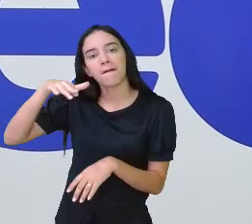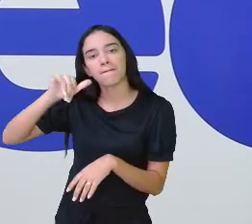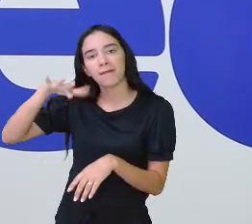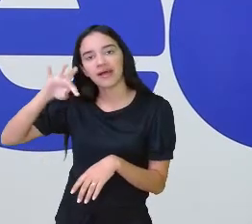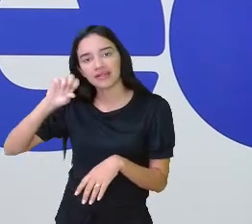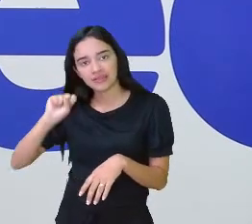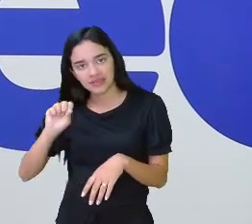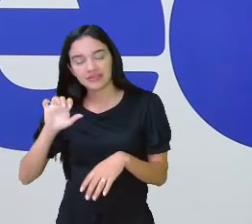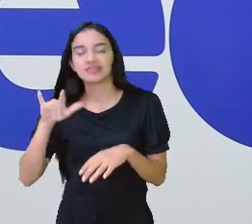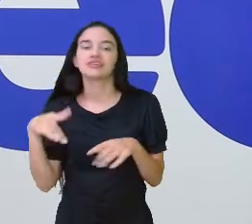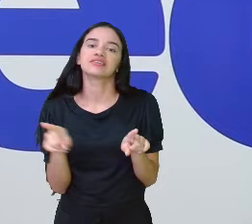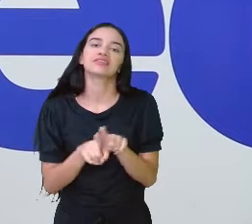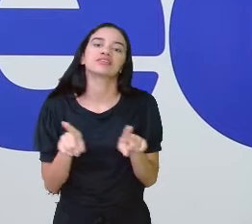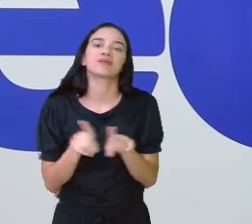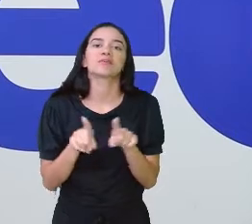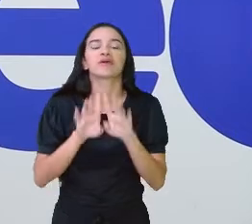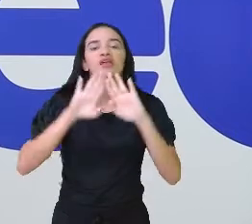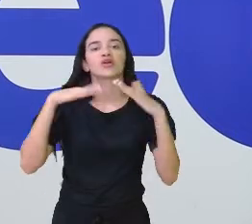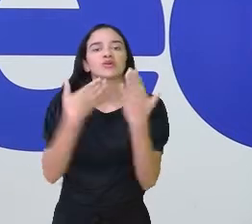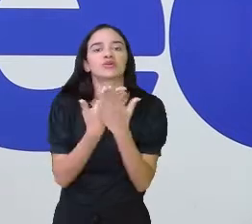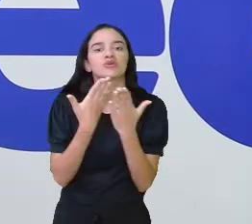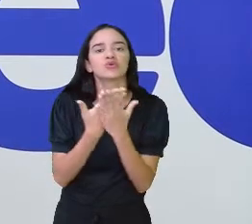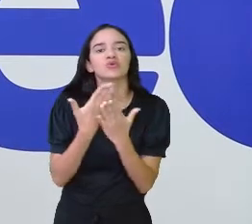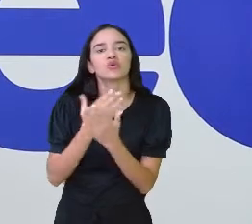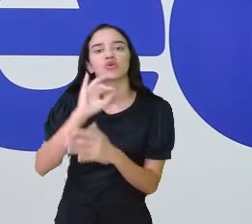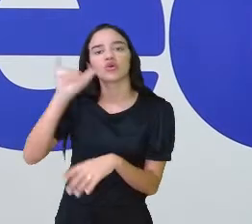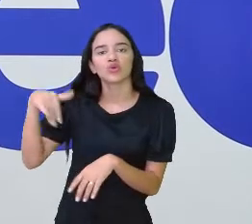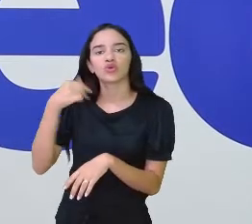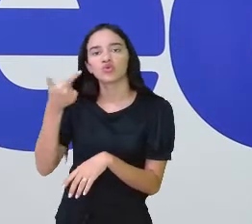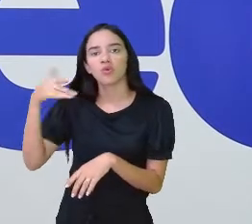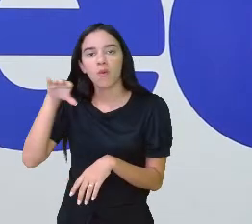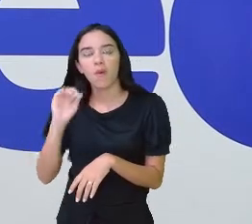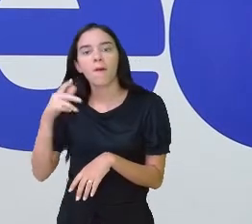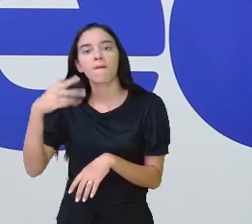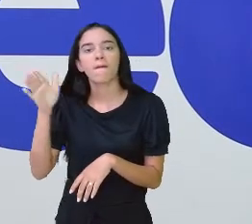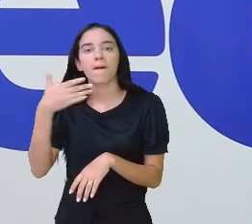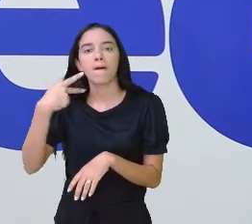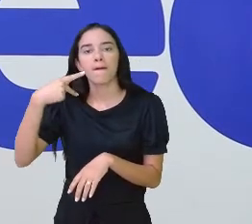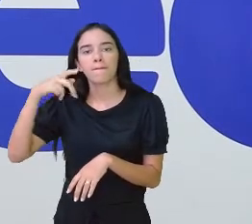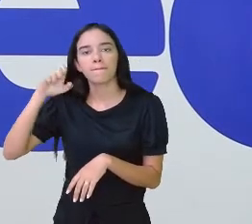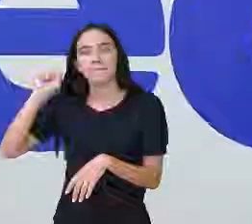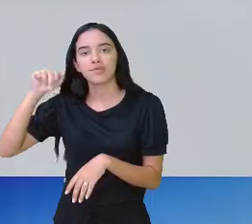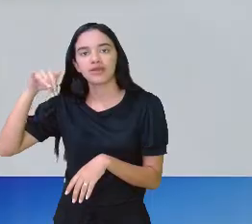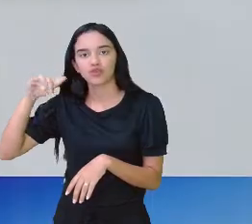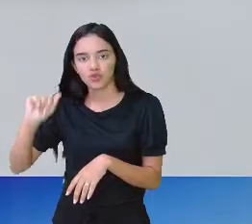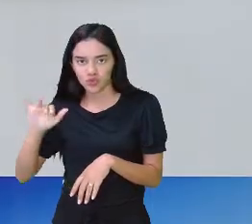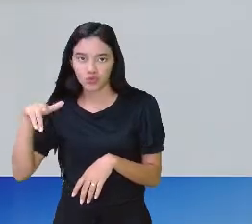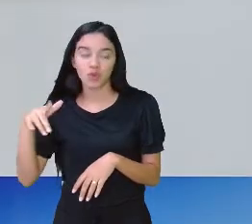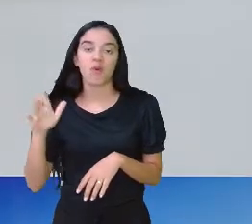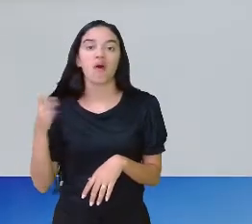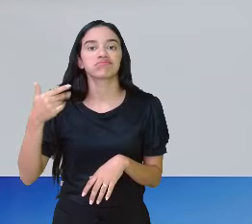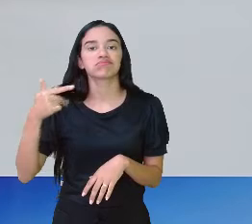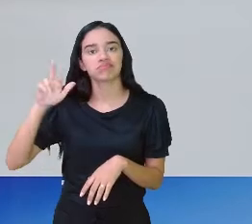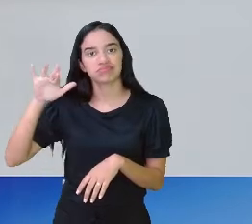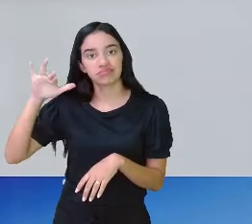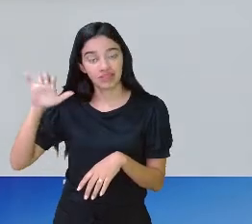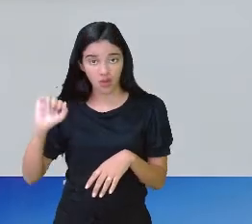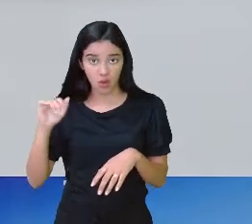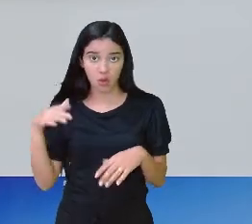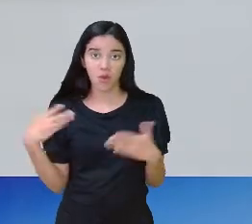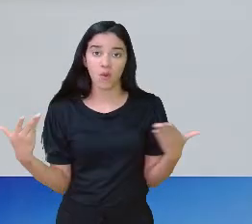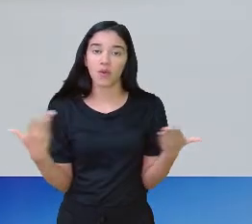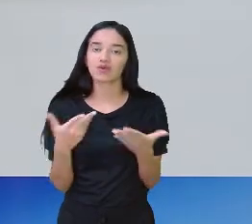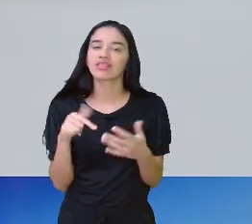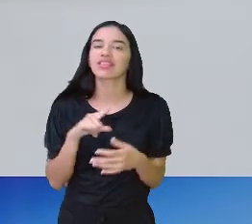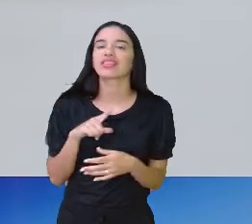sempre. é? Escola João Pessoa Guerra, então, muita escola. E hoje o Matias não está sozinho, não. Hoje o Matias Delgado não está só,